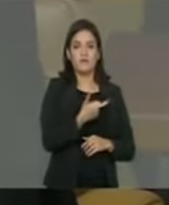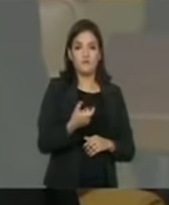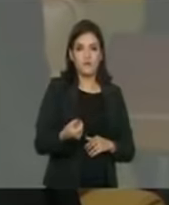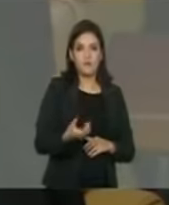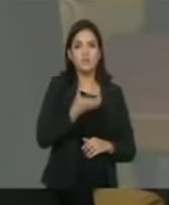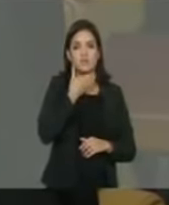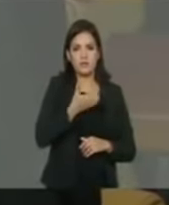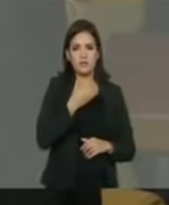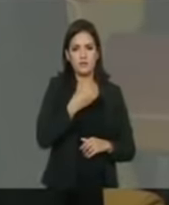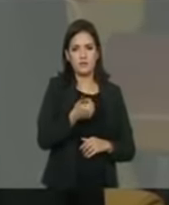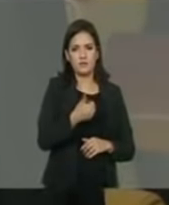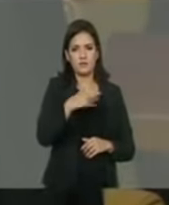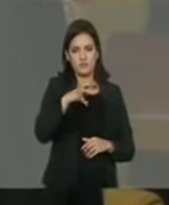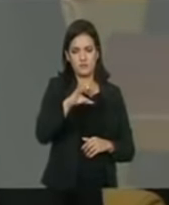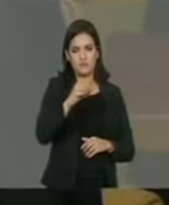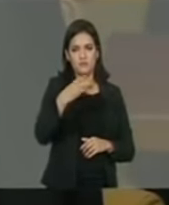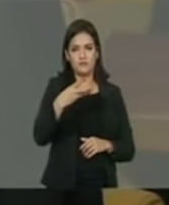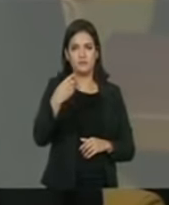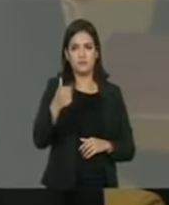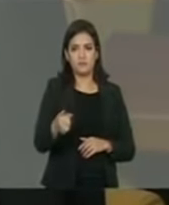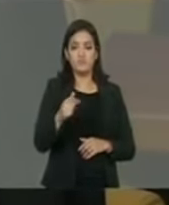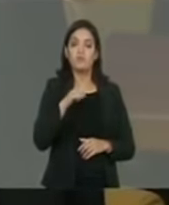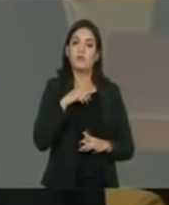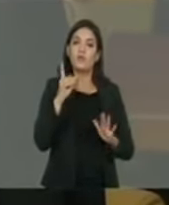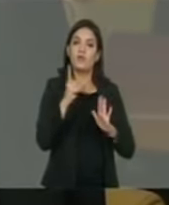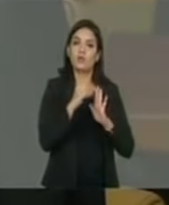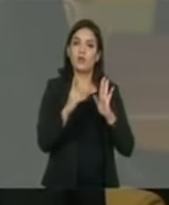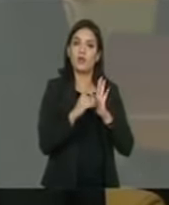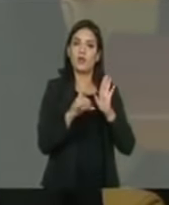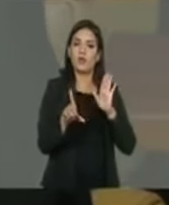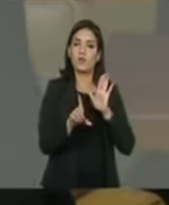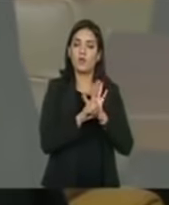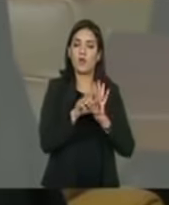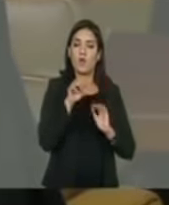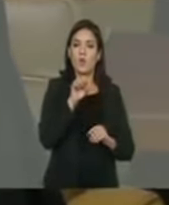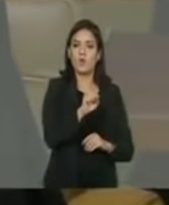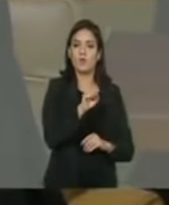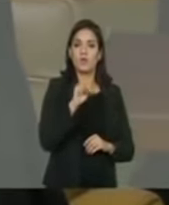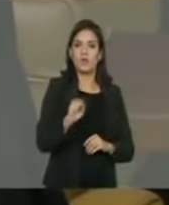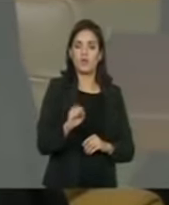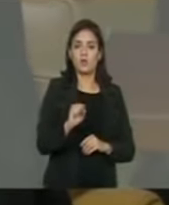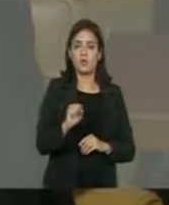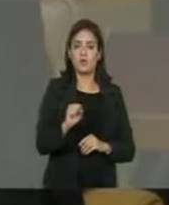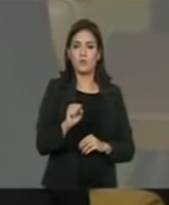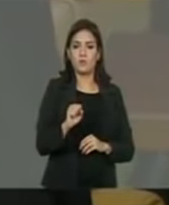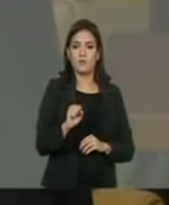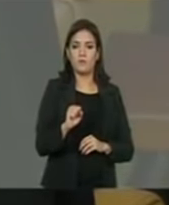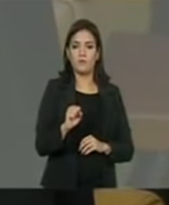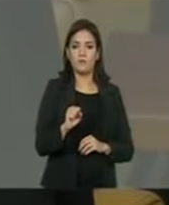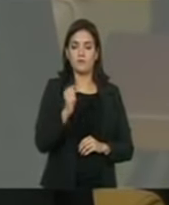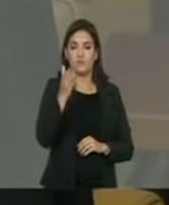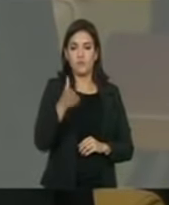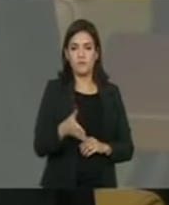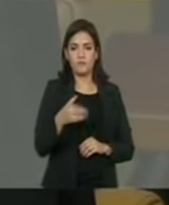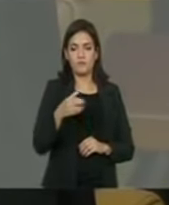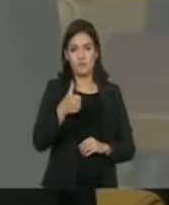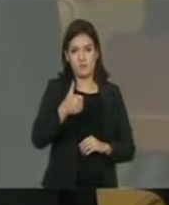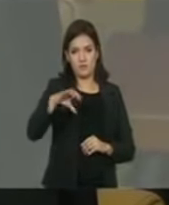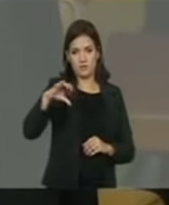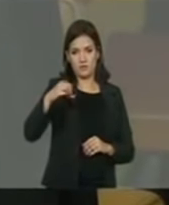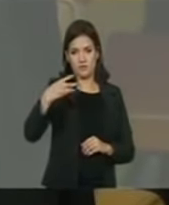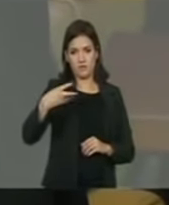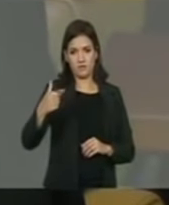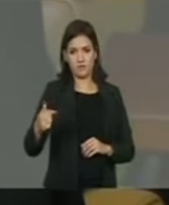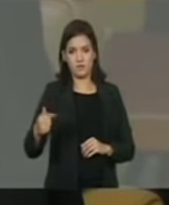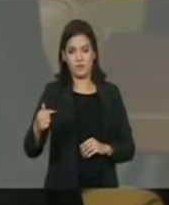37 40 dias após ele trouxe o decreto lei 88 de 37 20 de dezembro 37 é